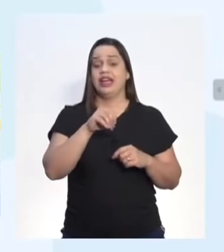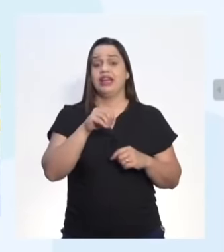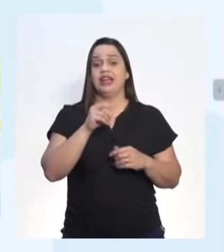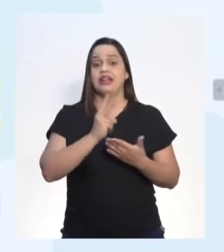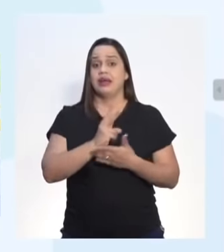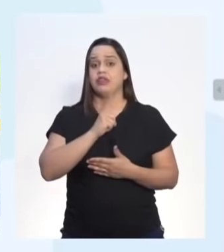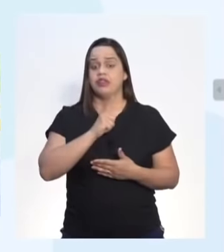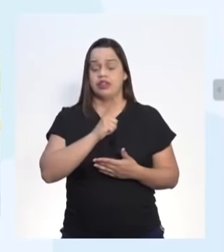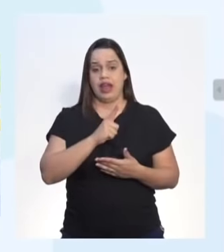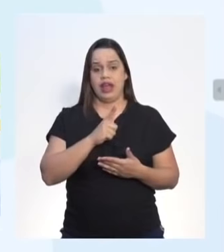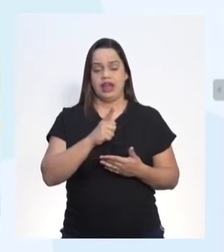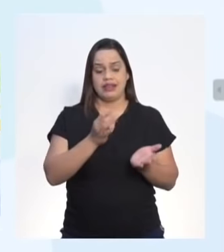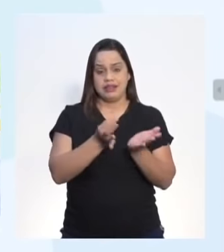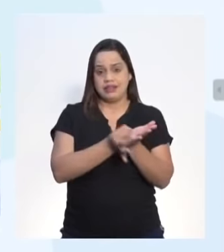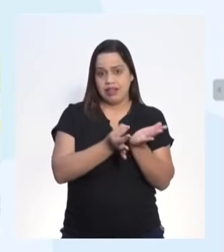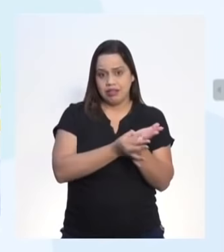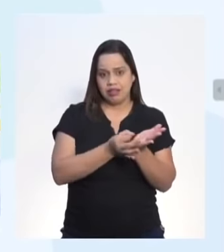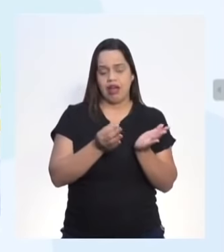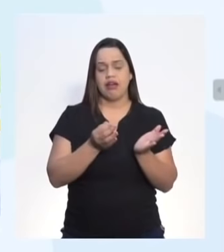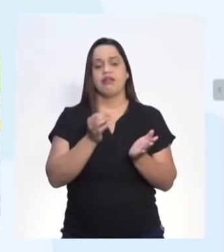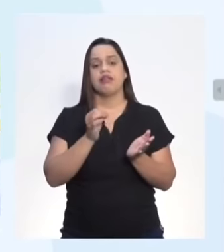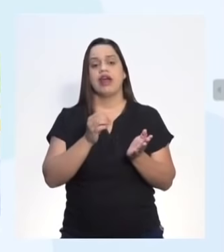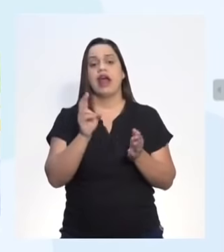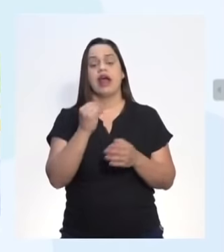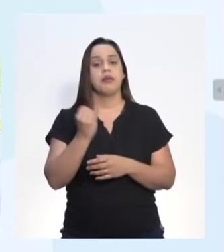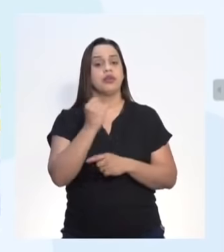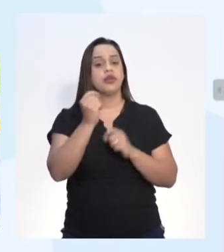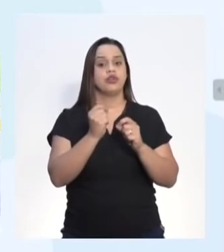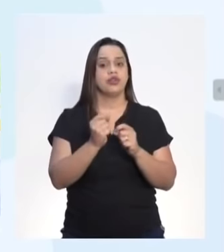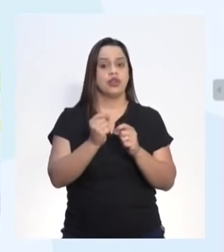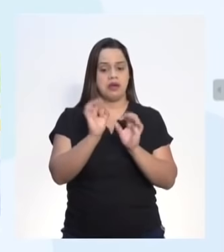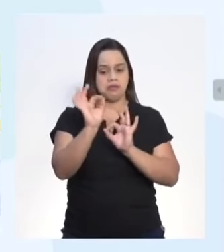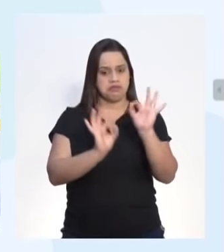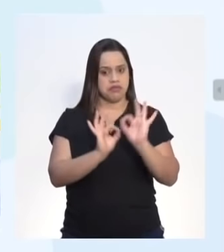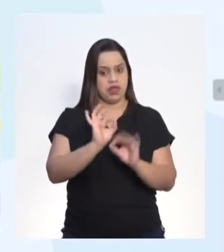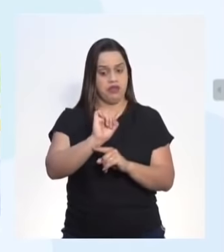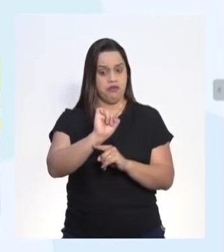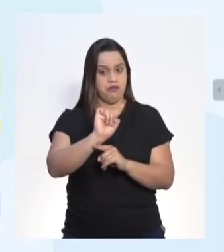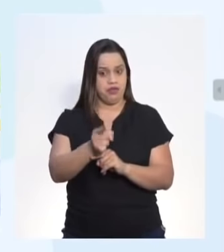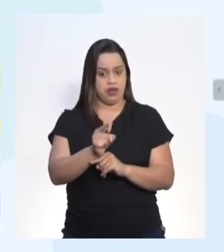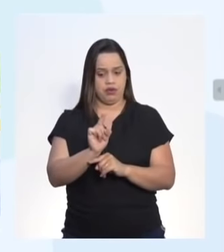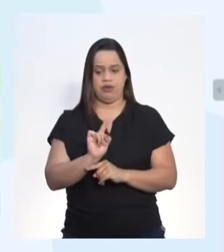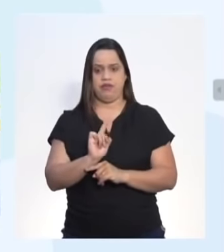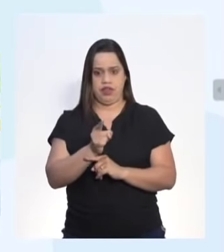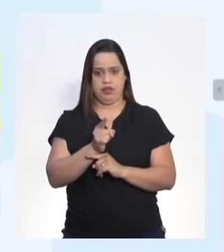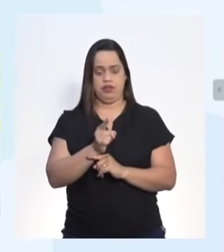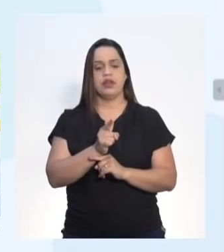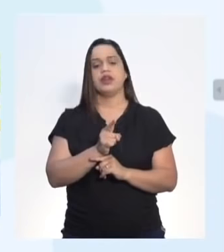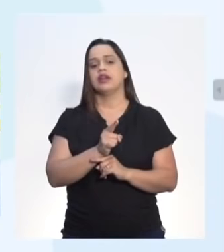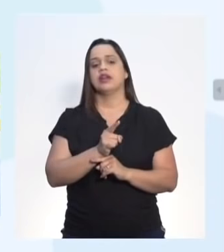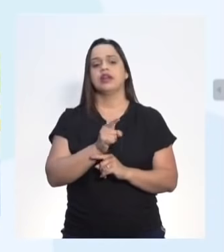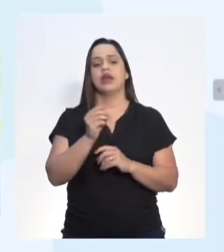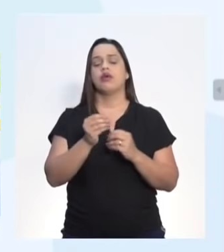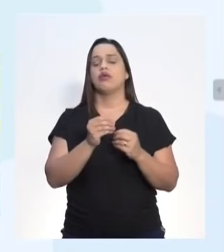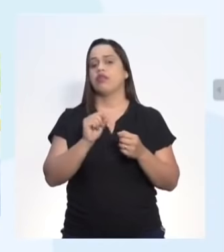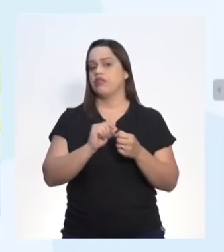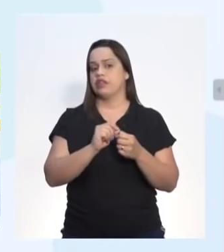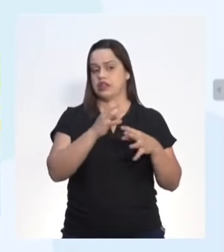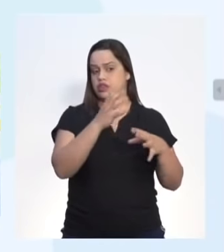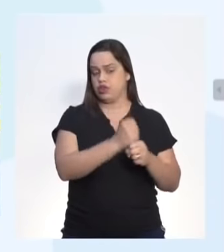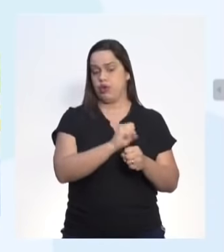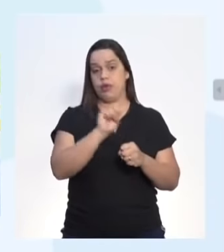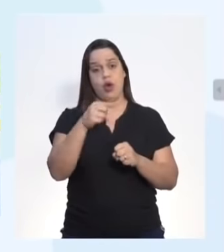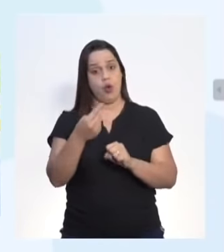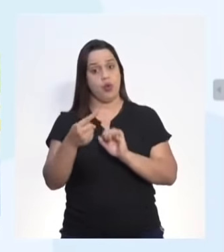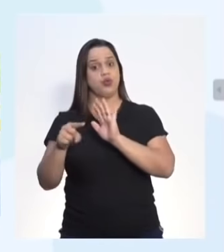dos centavos aqui, é importante você posicionar a vírgula, né? Então, aqui a ideia é quando você soma ou subtrai números